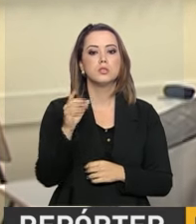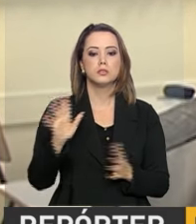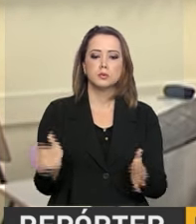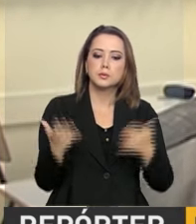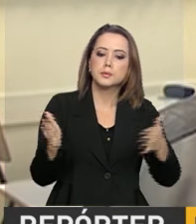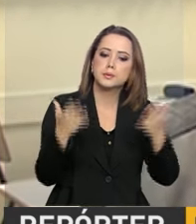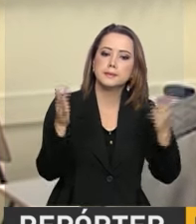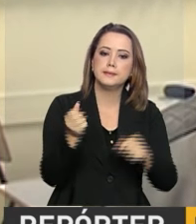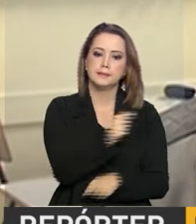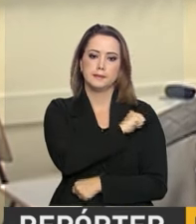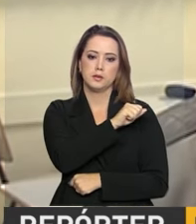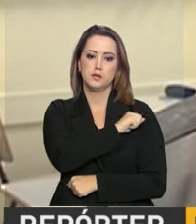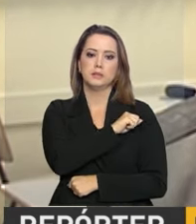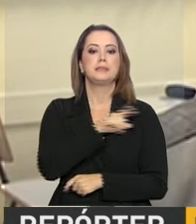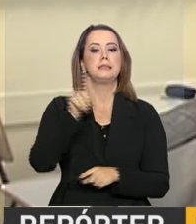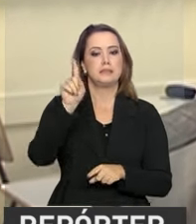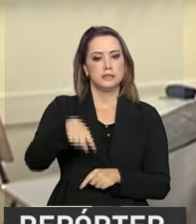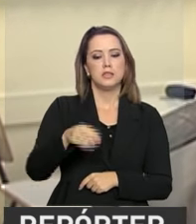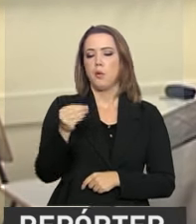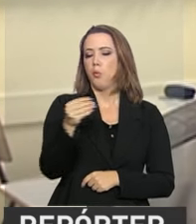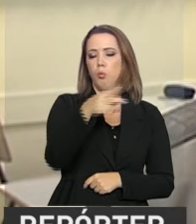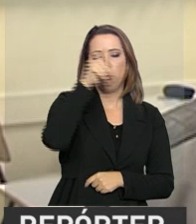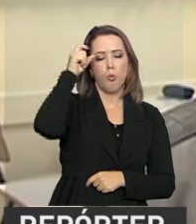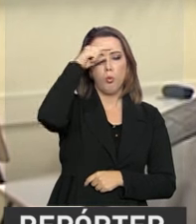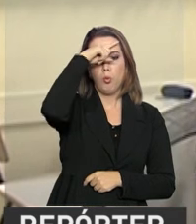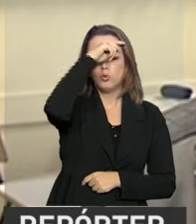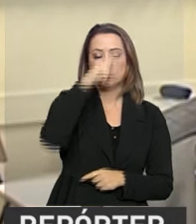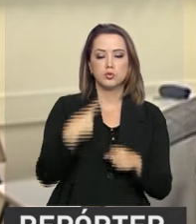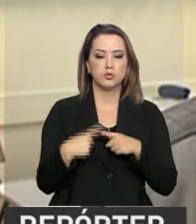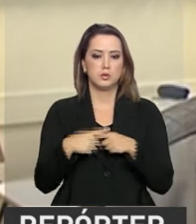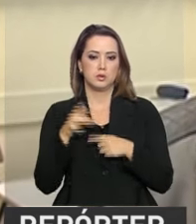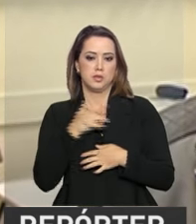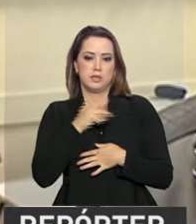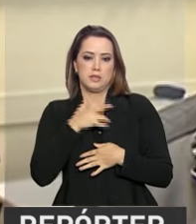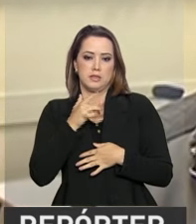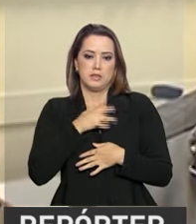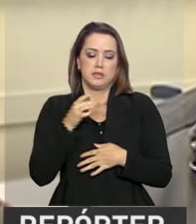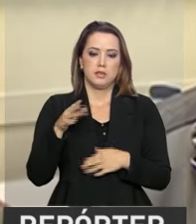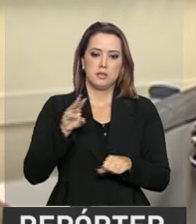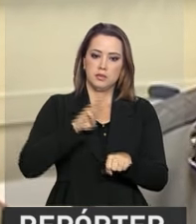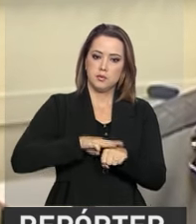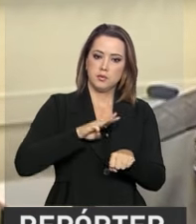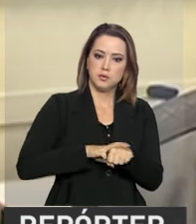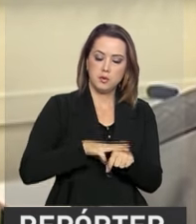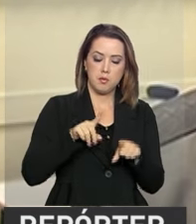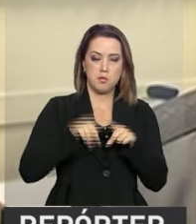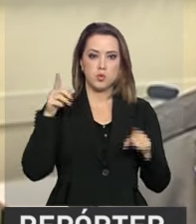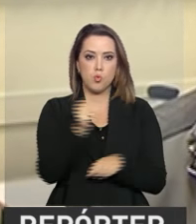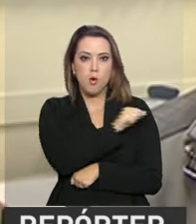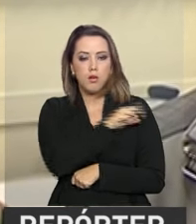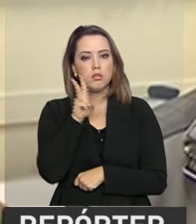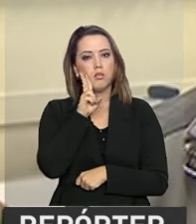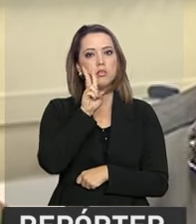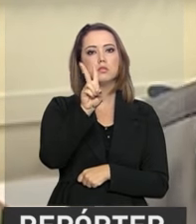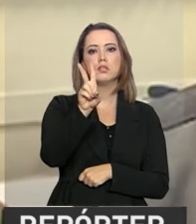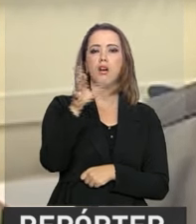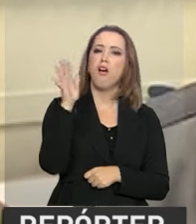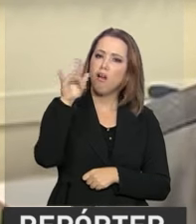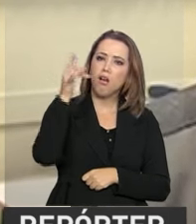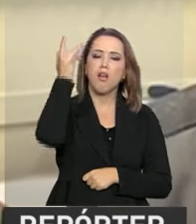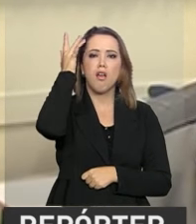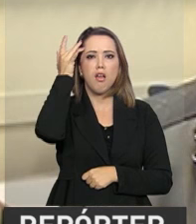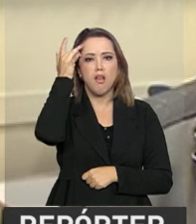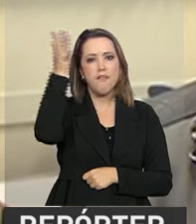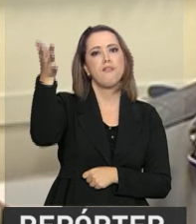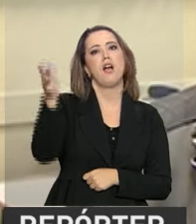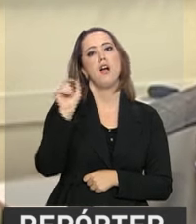mais difícil. Porque todo mundo tem medo da matemática, né? Mas a hora que o aluno percebe que não é um bicho de sete cabeças, que ele consegue